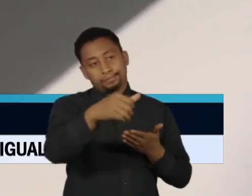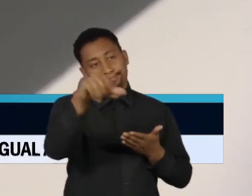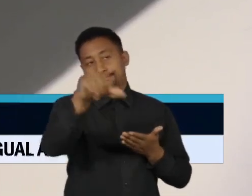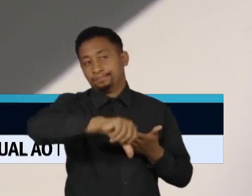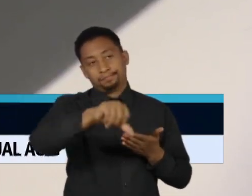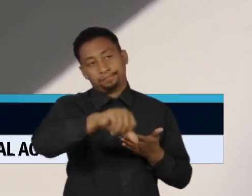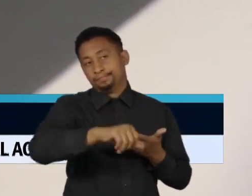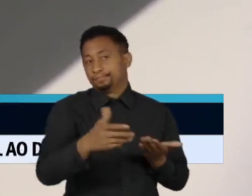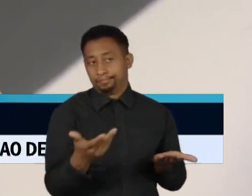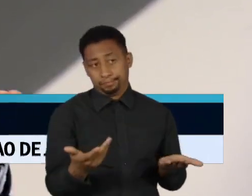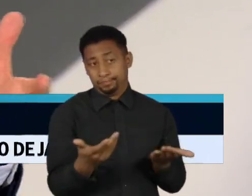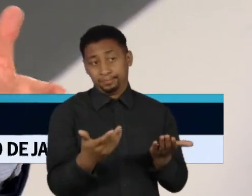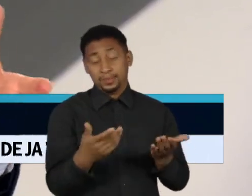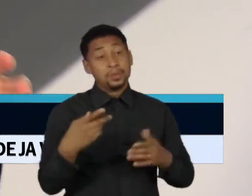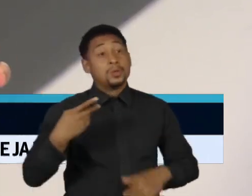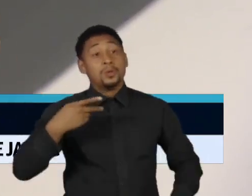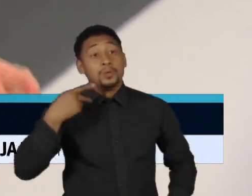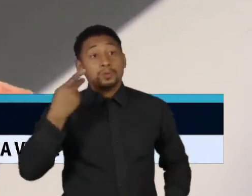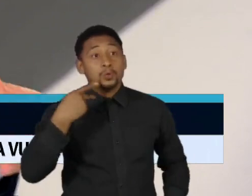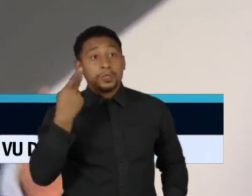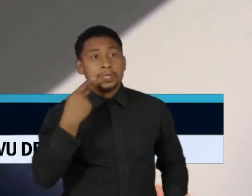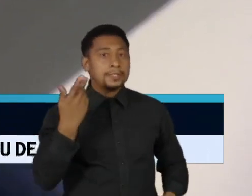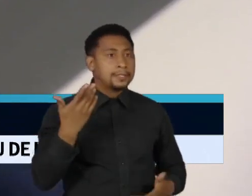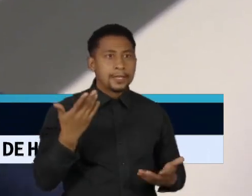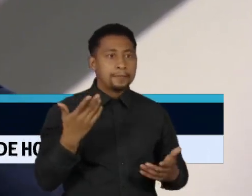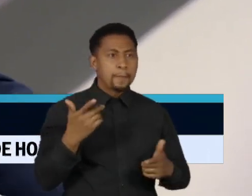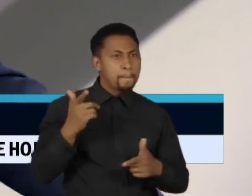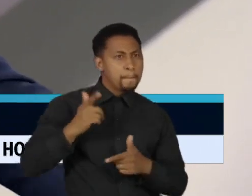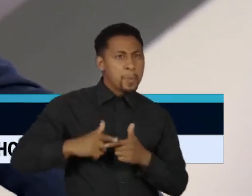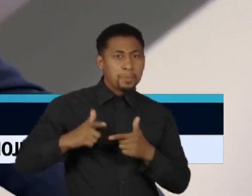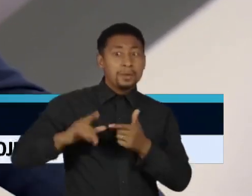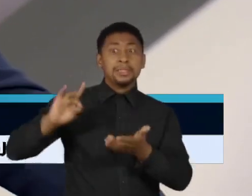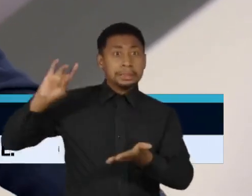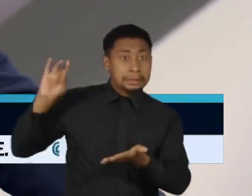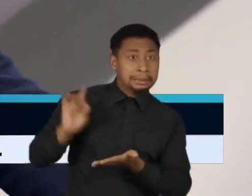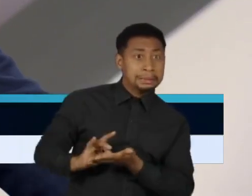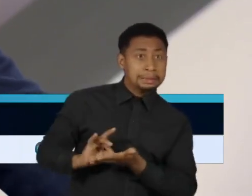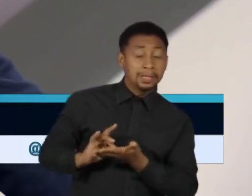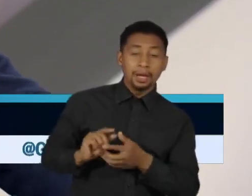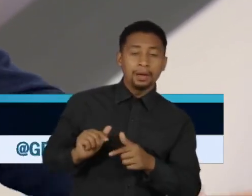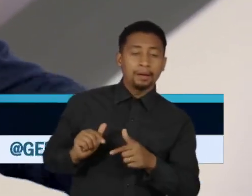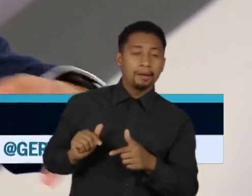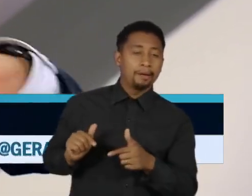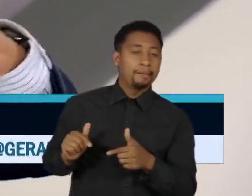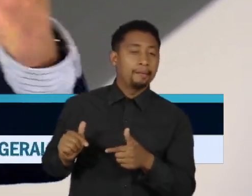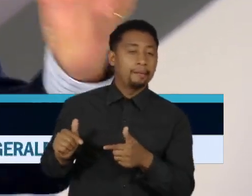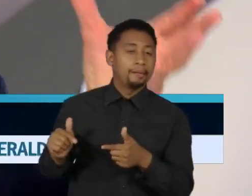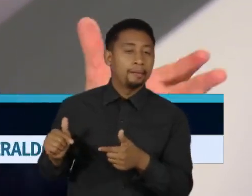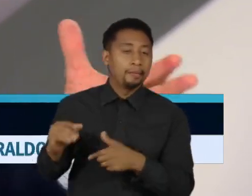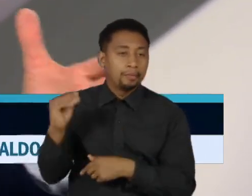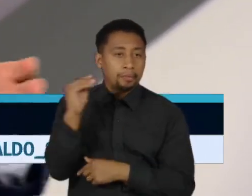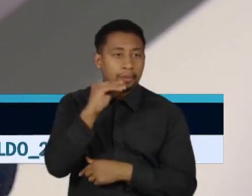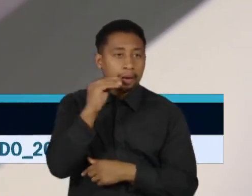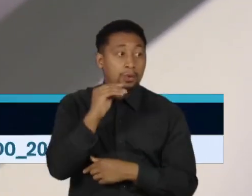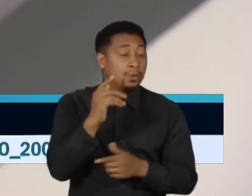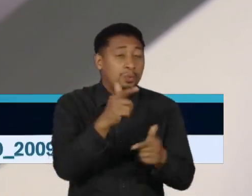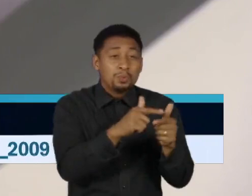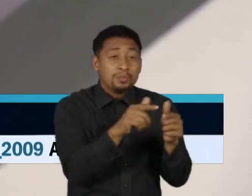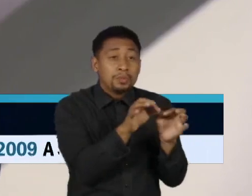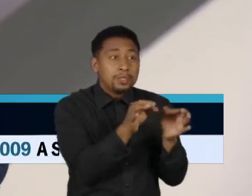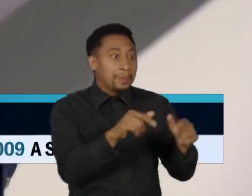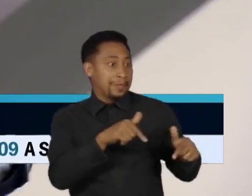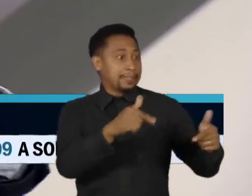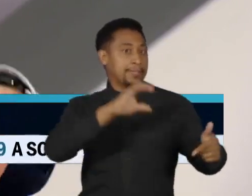à velocidade com que os políticos reagem aos reais problemas. Então, quando é momentoso, agora o país inteiro está discutindo